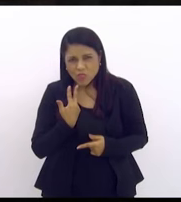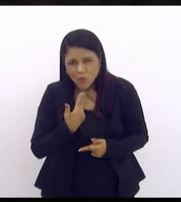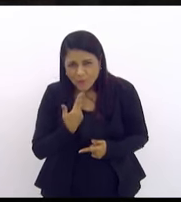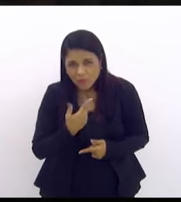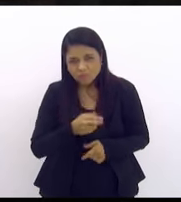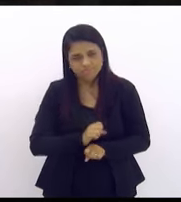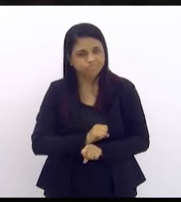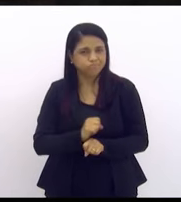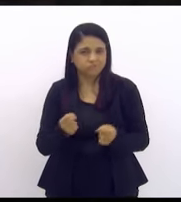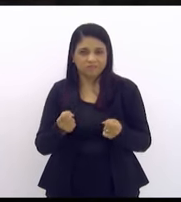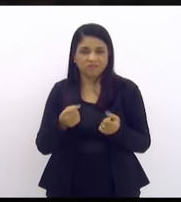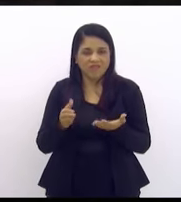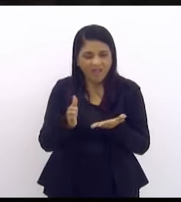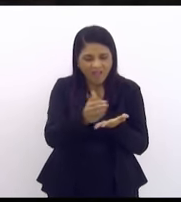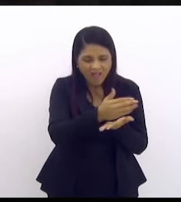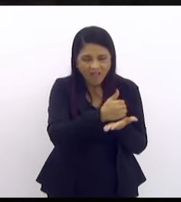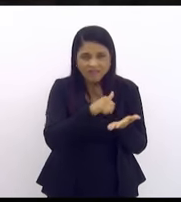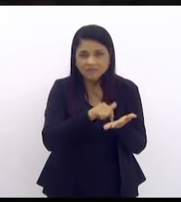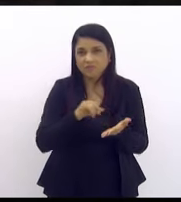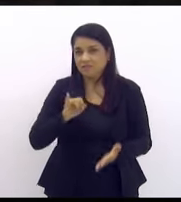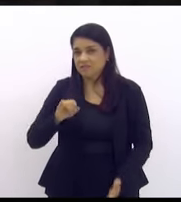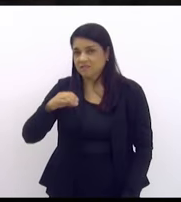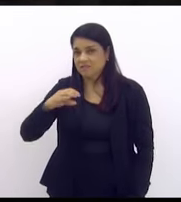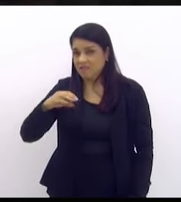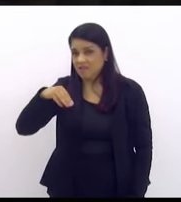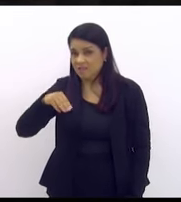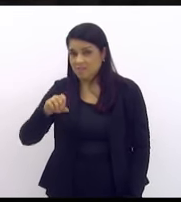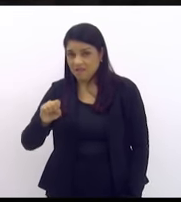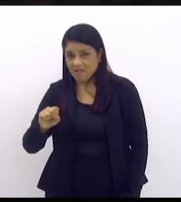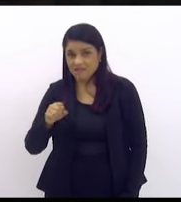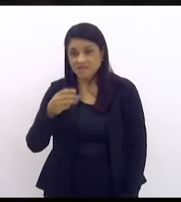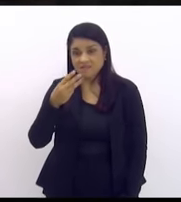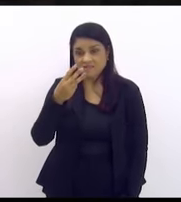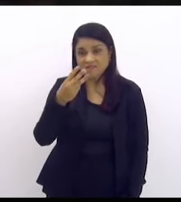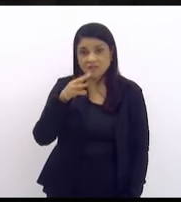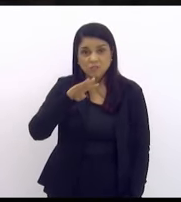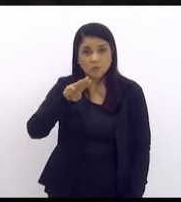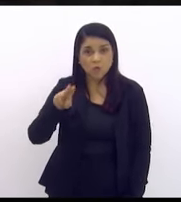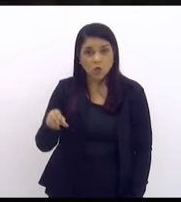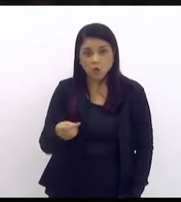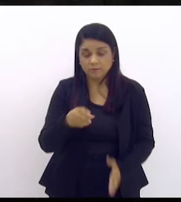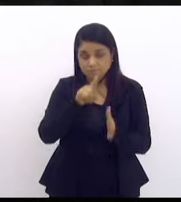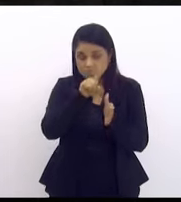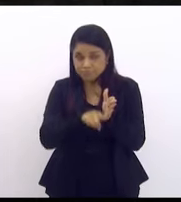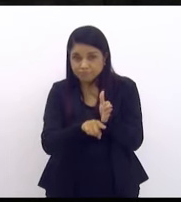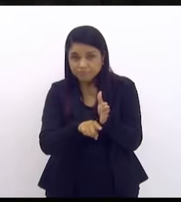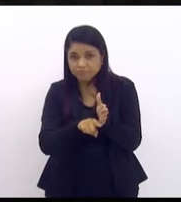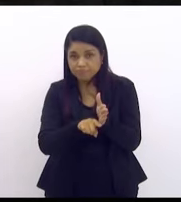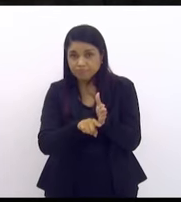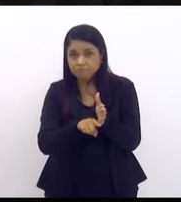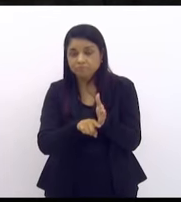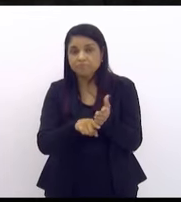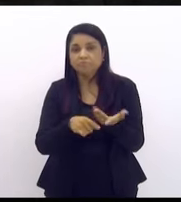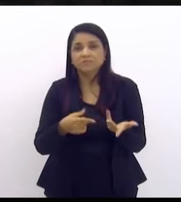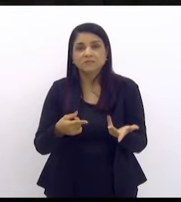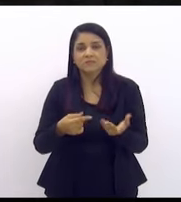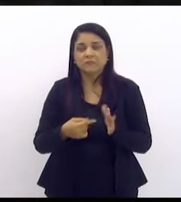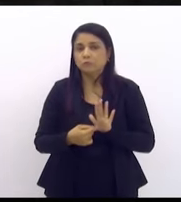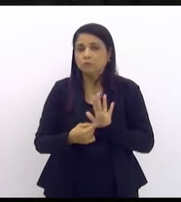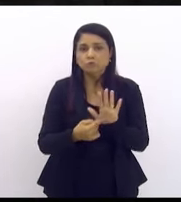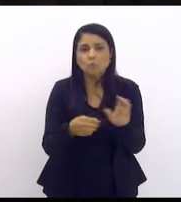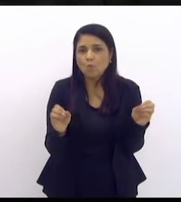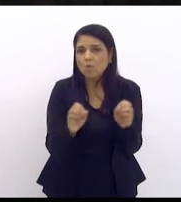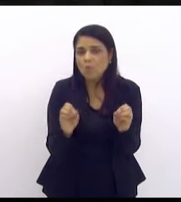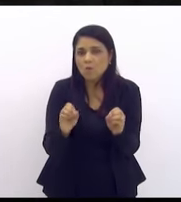veja a arrecadação do ICMS cair em 3 bilhões e não tenha nada a apresentar de